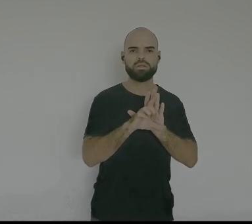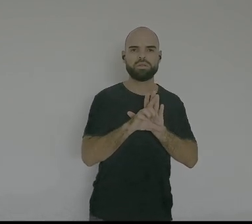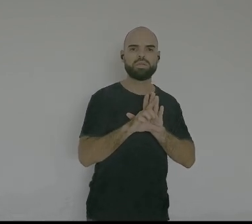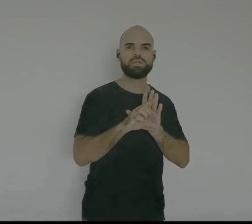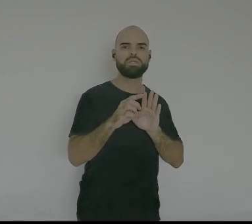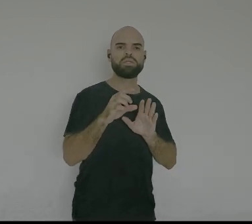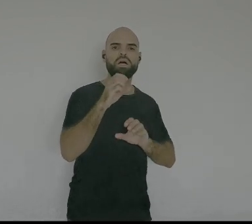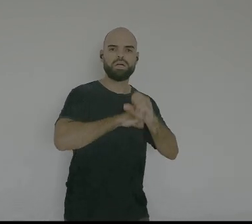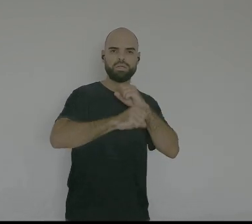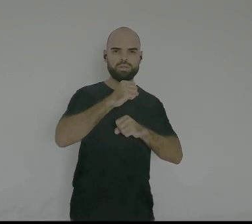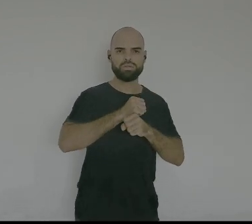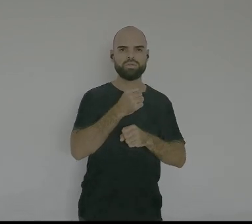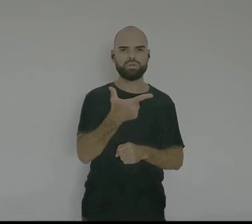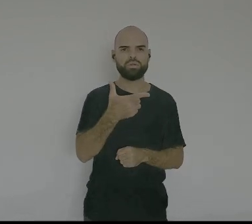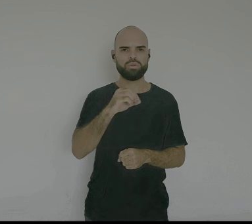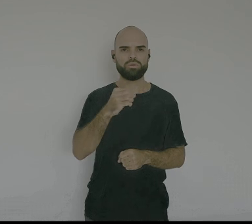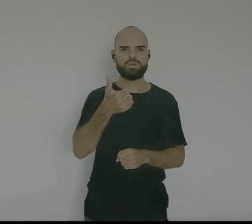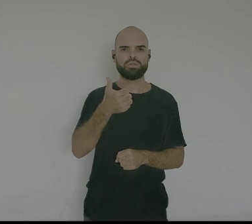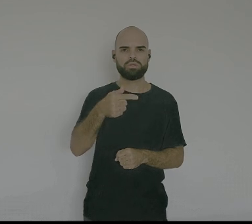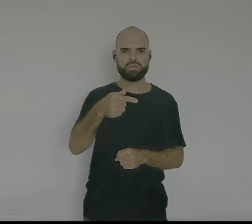CIT 23/2017.